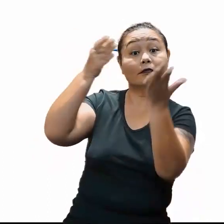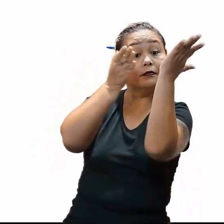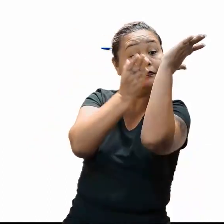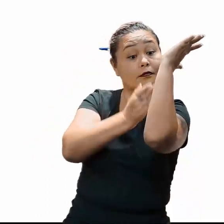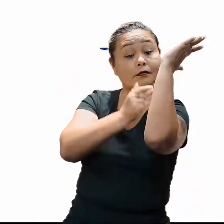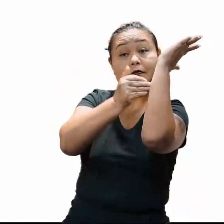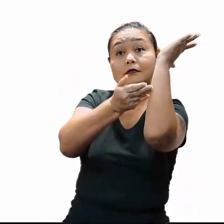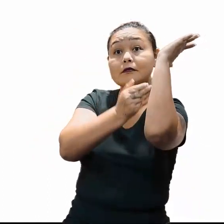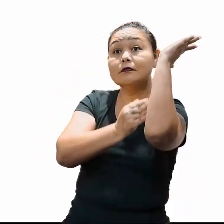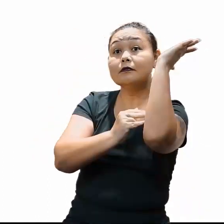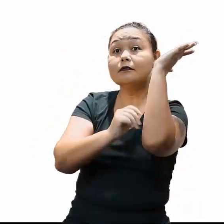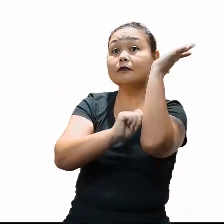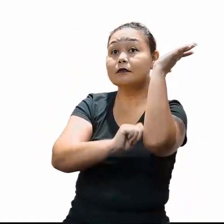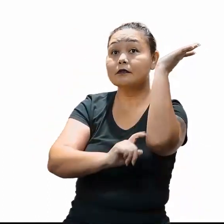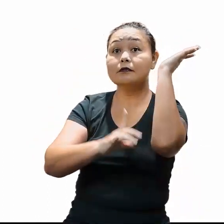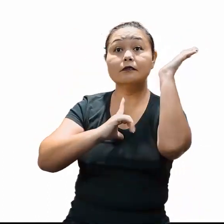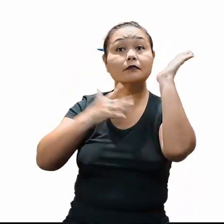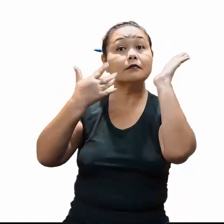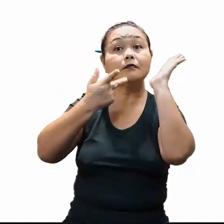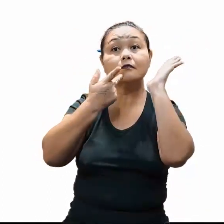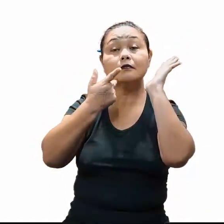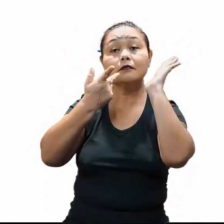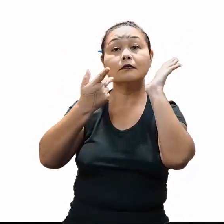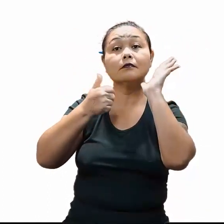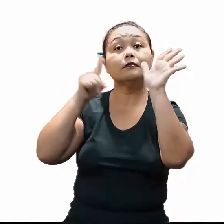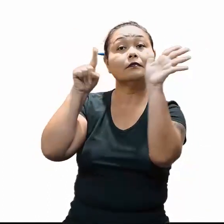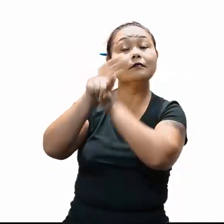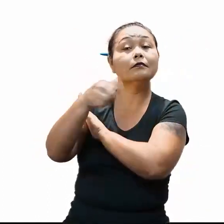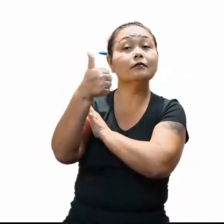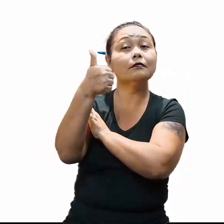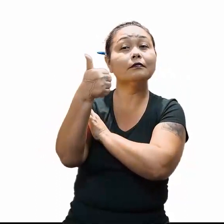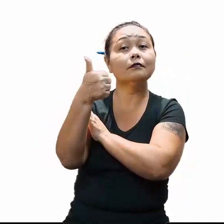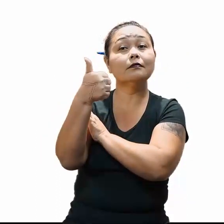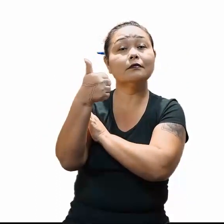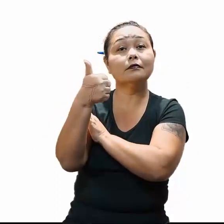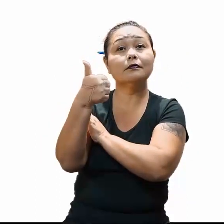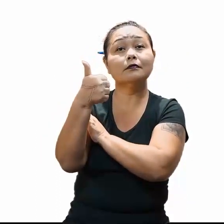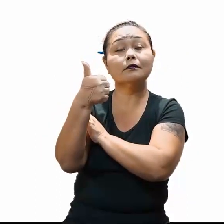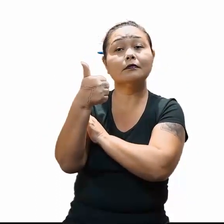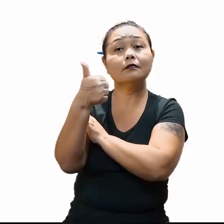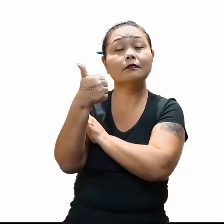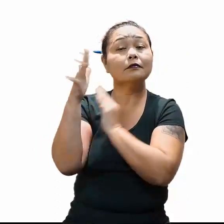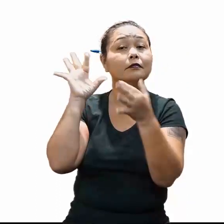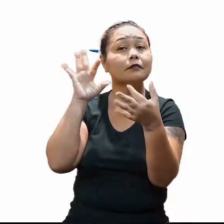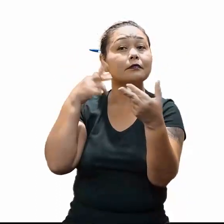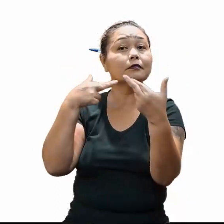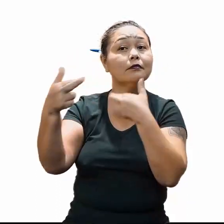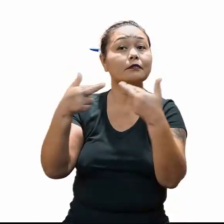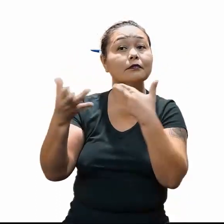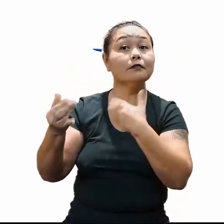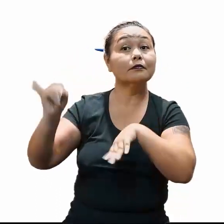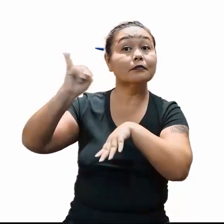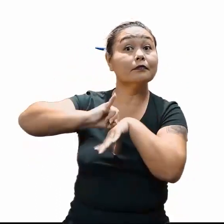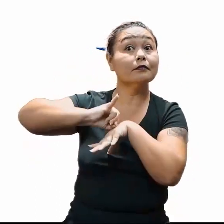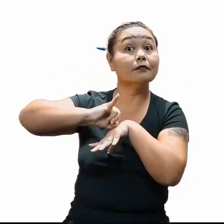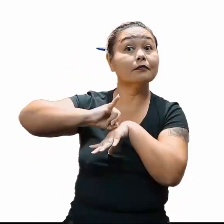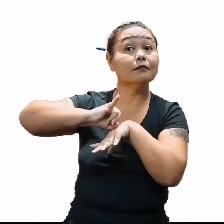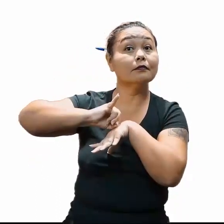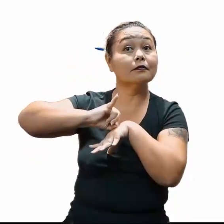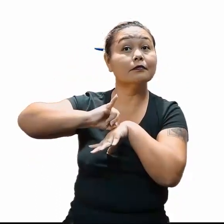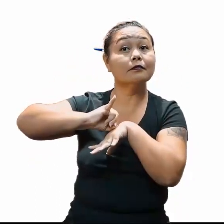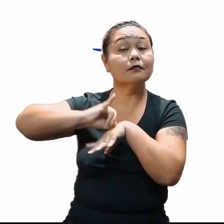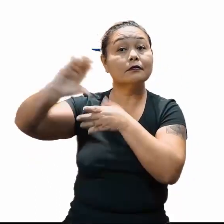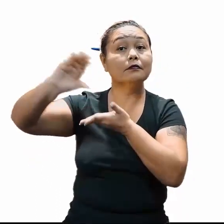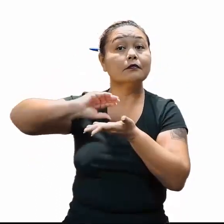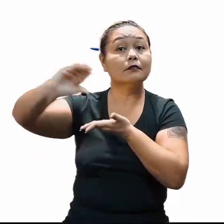borracha. Olha o que fala a primeira questão. A primeira questão ela está relacionada à capital, que vai